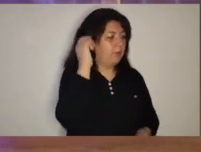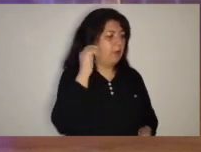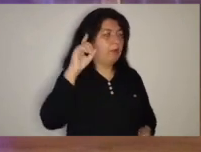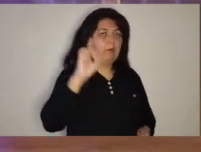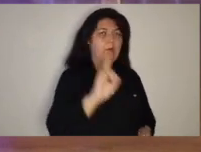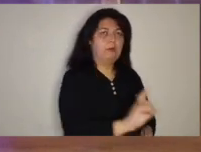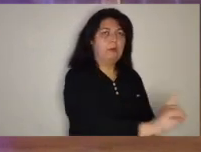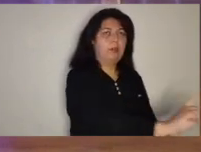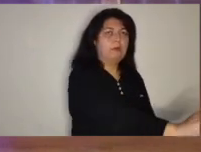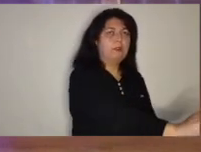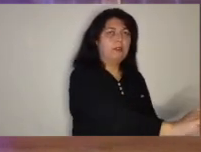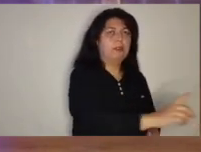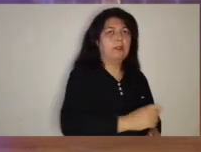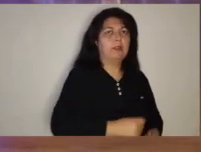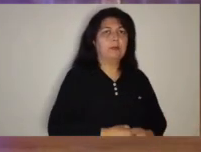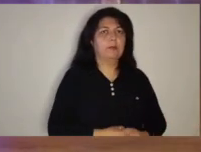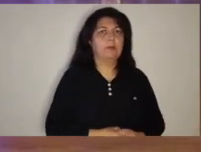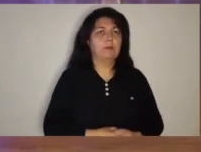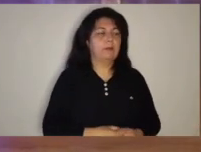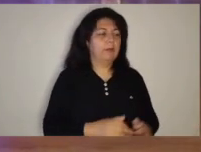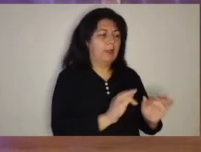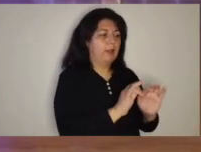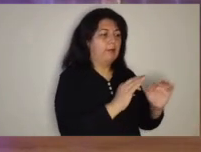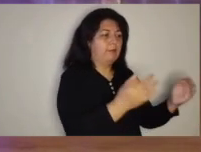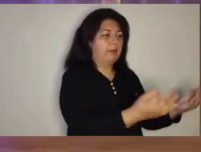se acostumaram com a presença do Senhor.